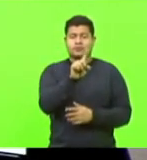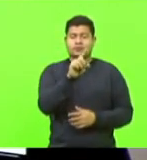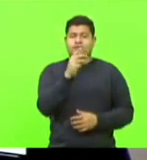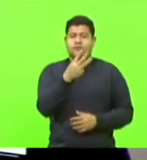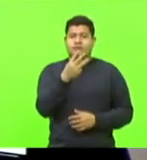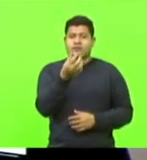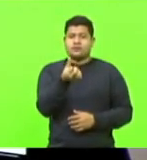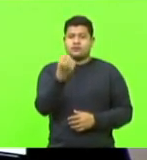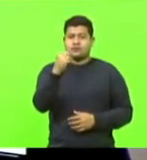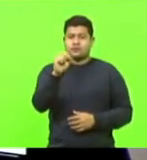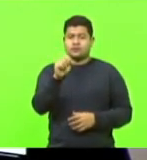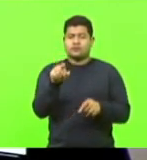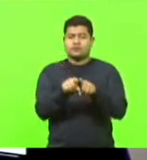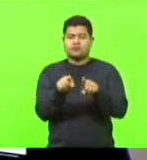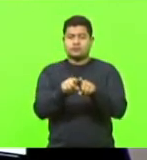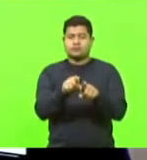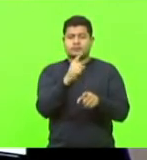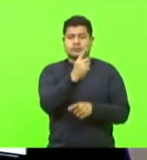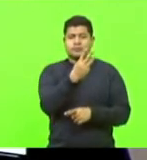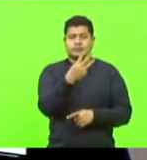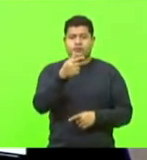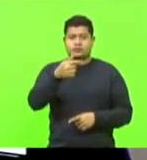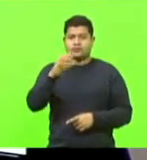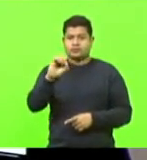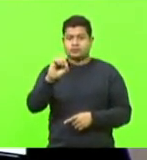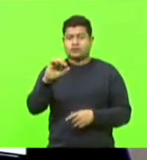1357/1368, e